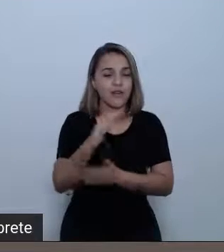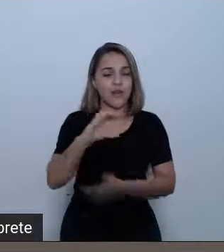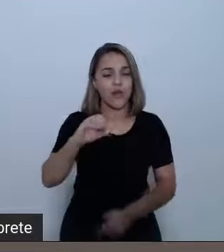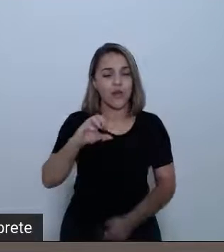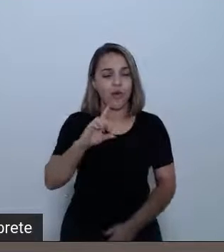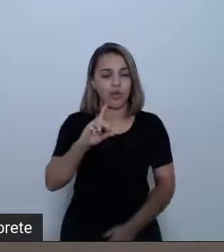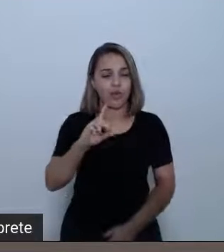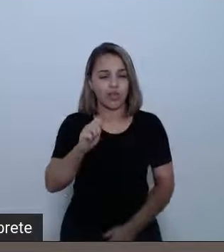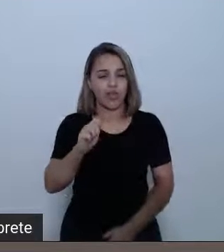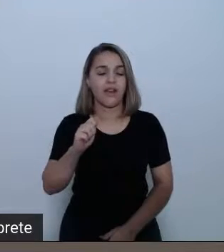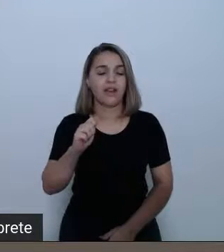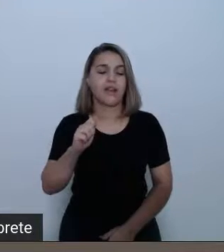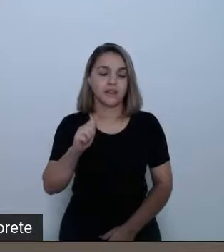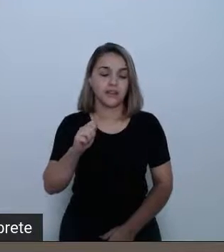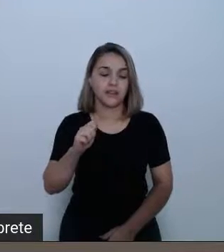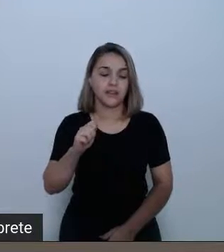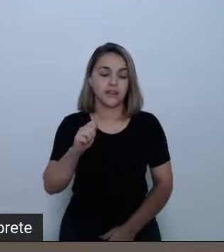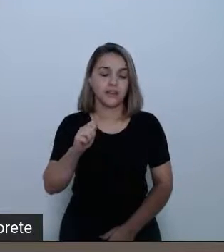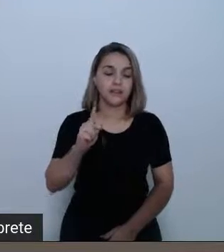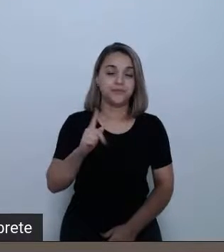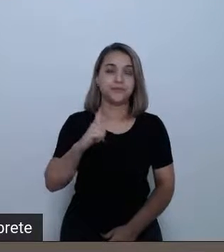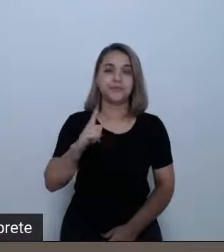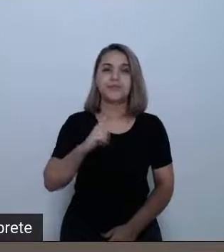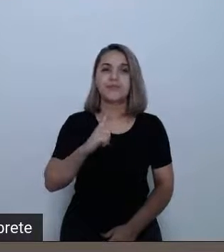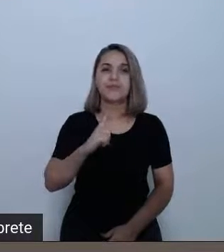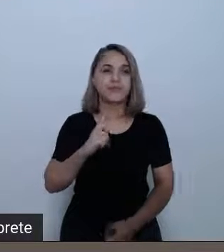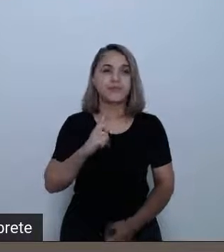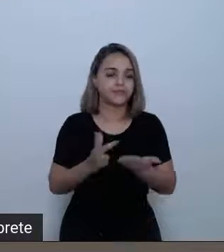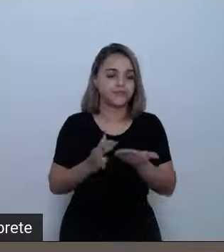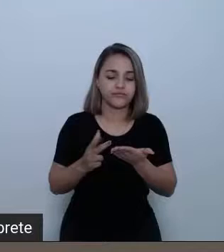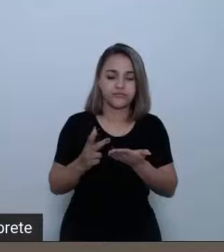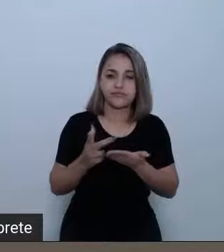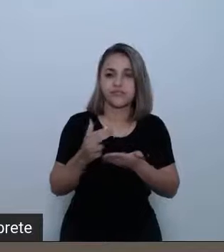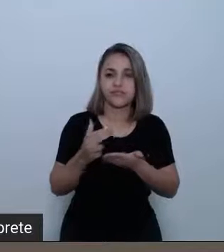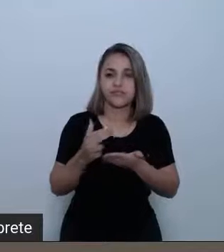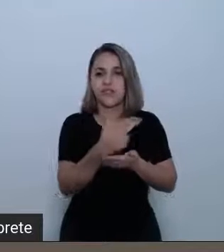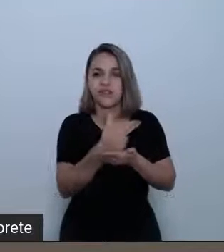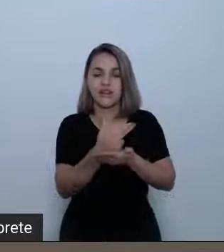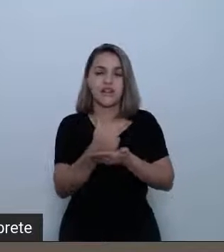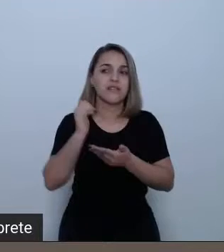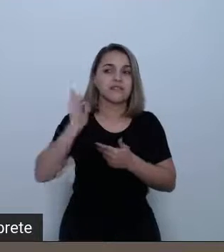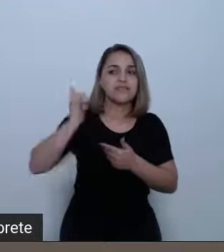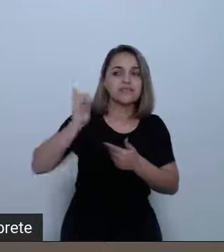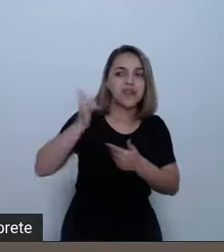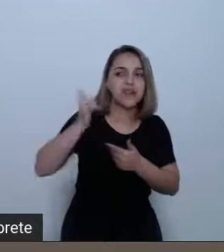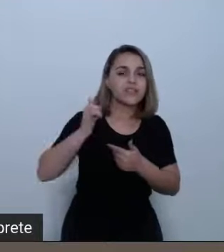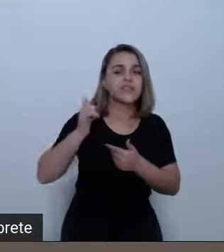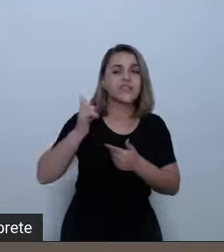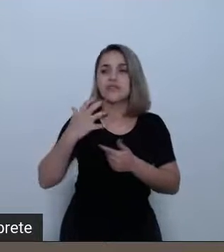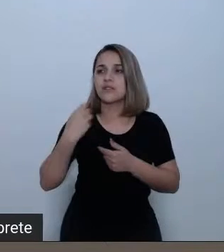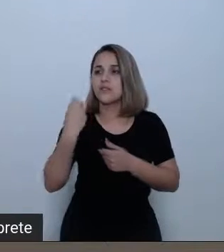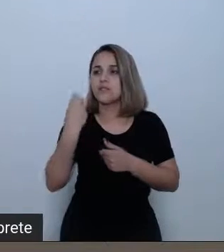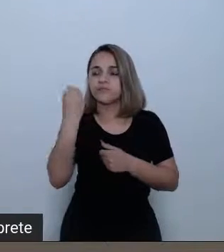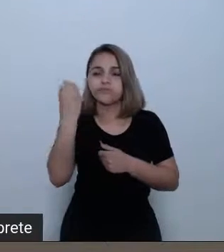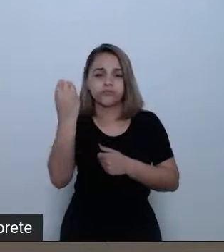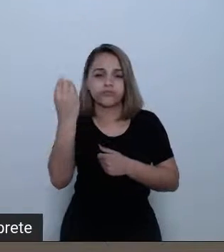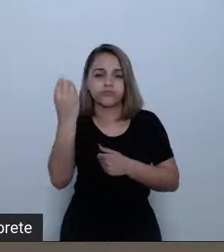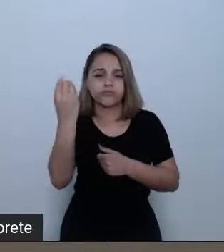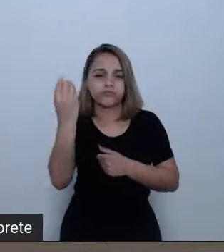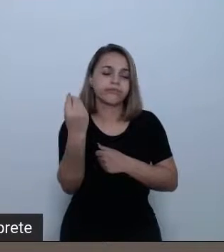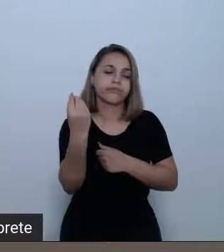recortes que ele faz de livros de narrativas de viagem e tal, mas que ele chama isso de Kodak.